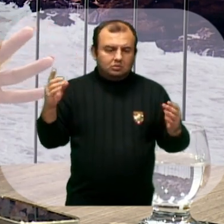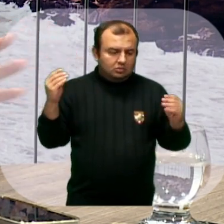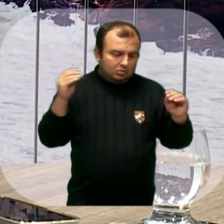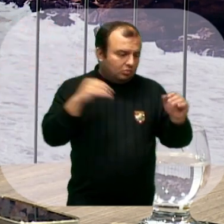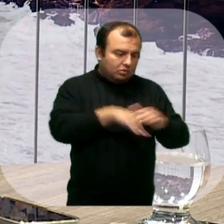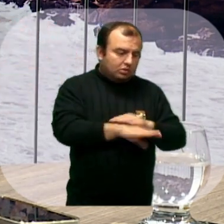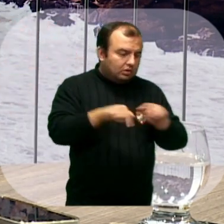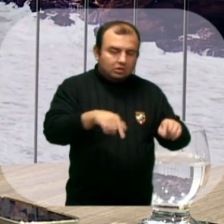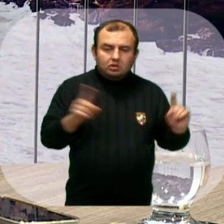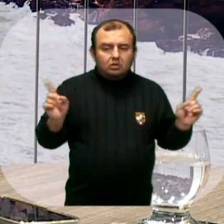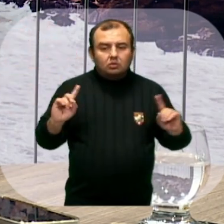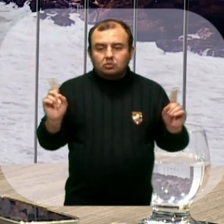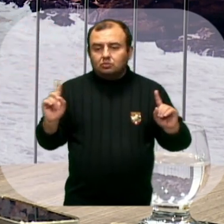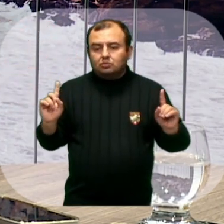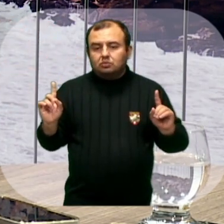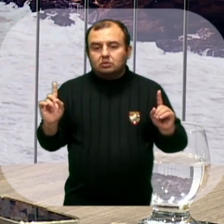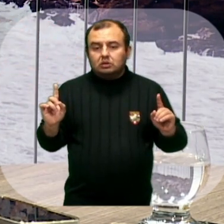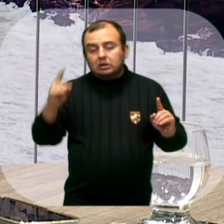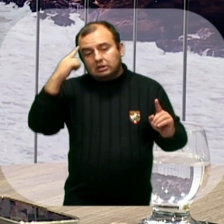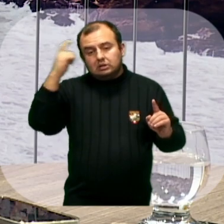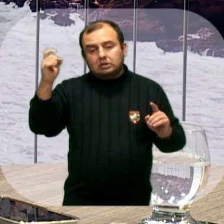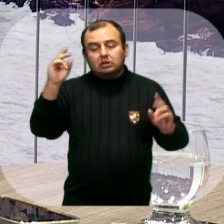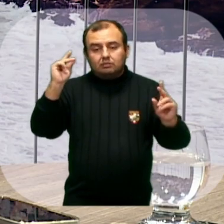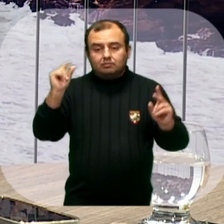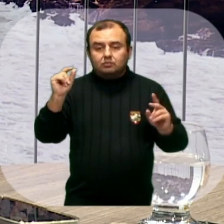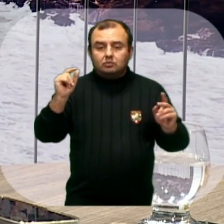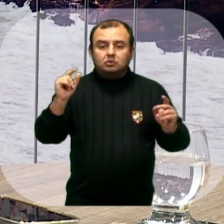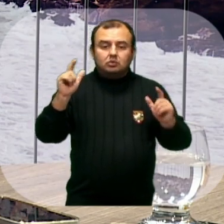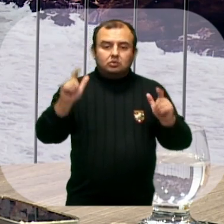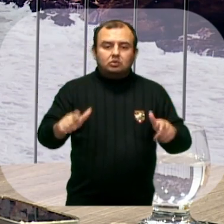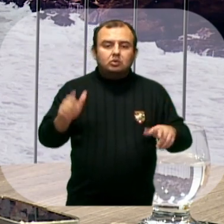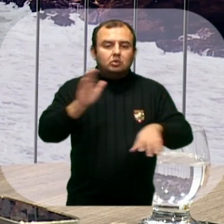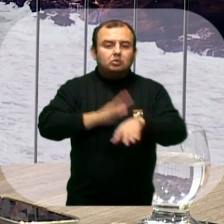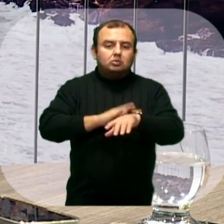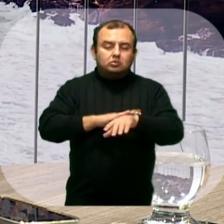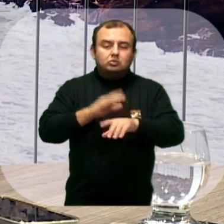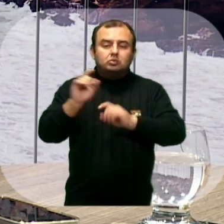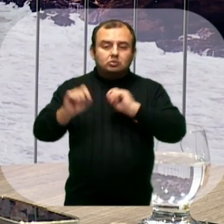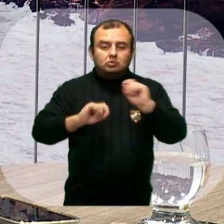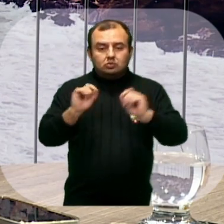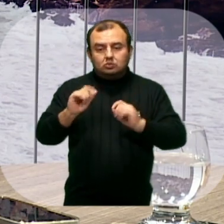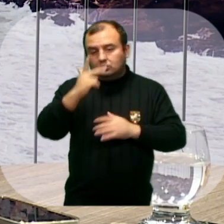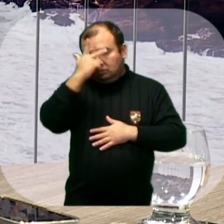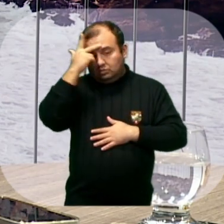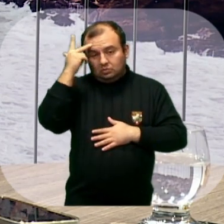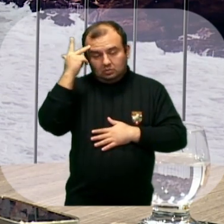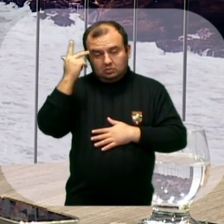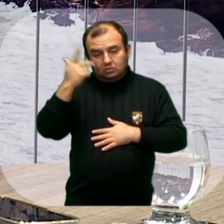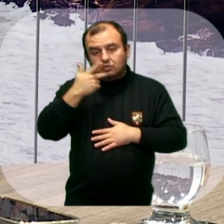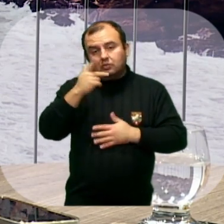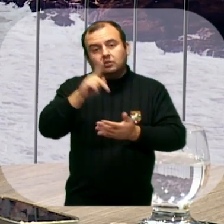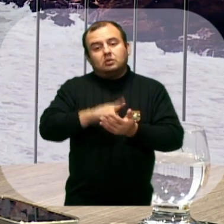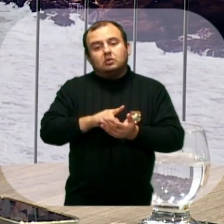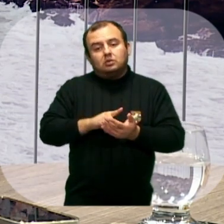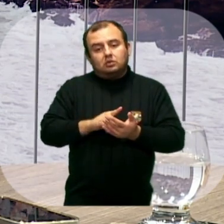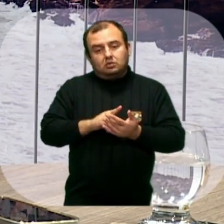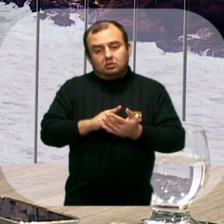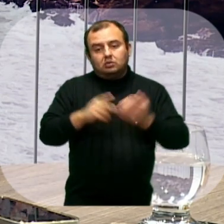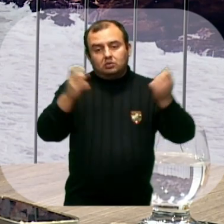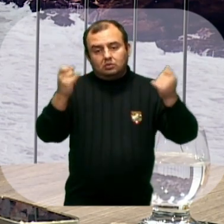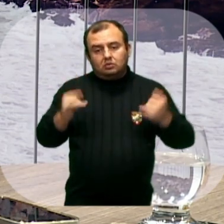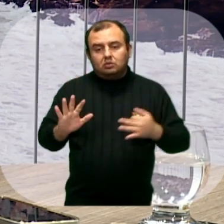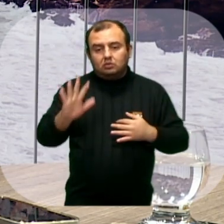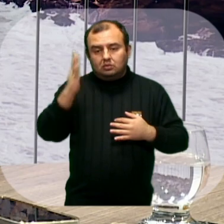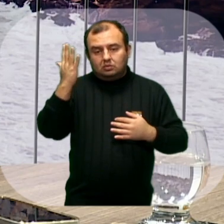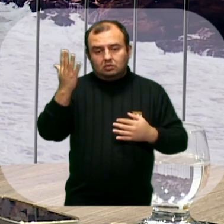aqui. E aí surgiu essa ideia do espaço. Num primeiro momento, Elis, eu sou uma pessoa muito sincera, então eu sempre conto o que aconteceu.